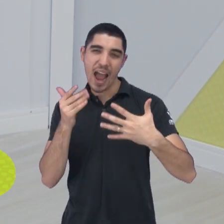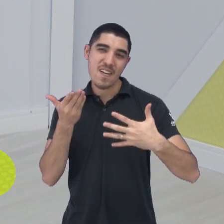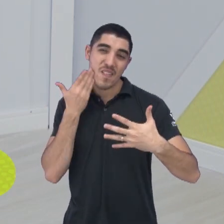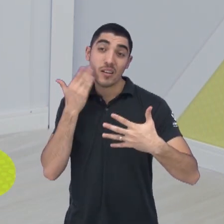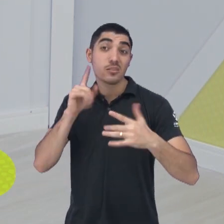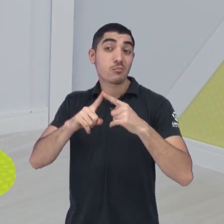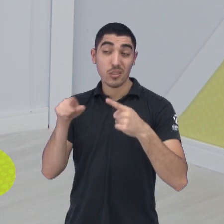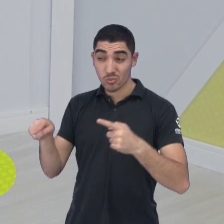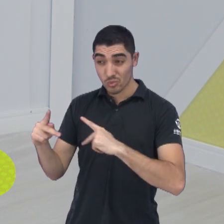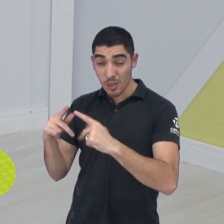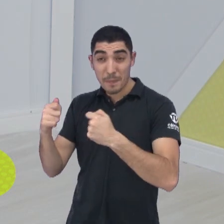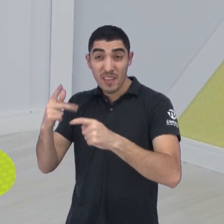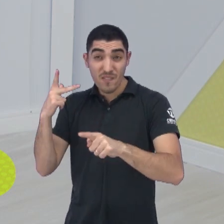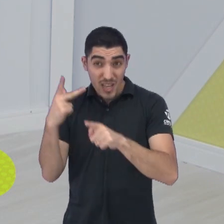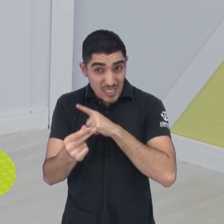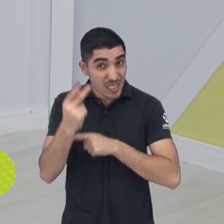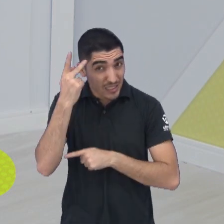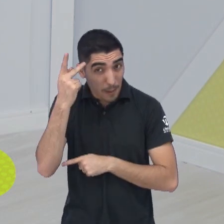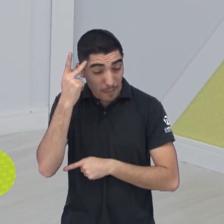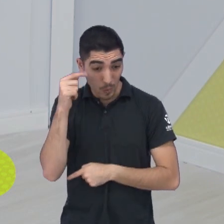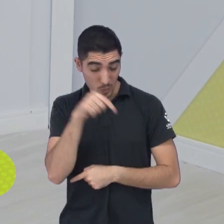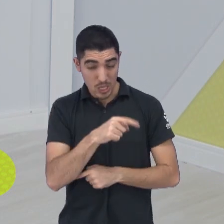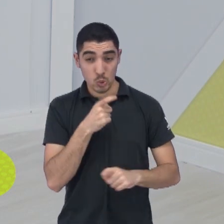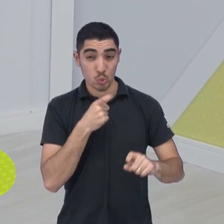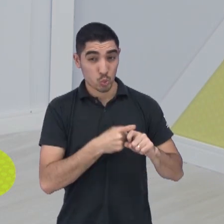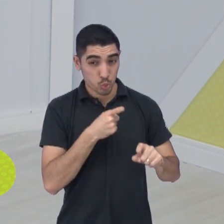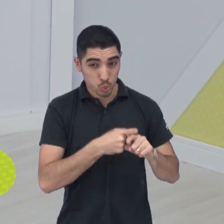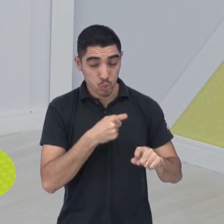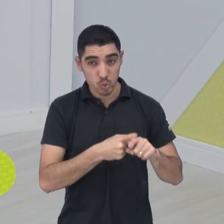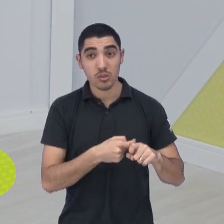Além de precisar vencer o São Paulo, que é uma forte equipe,